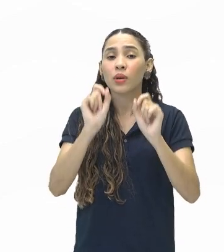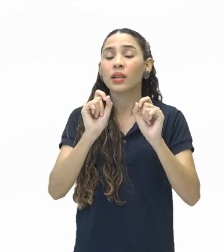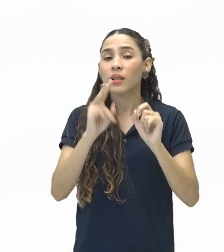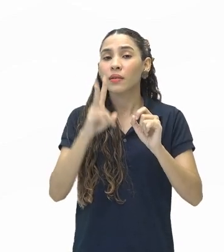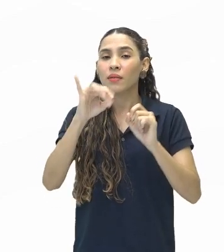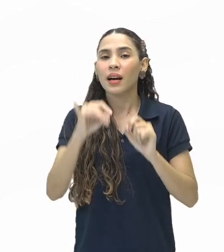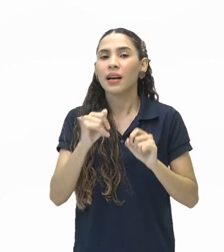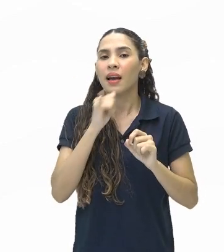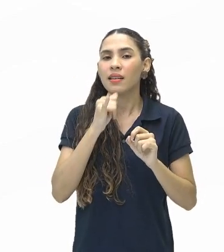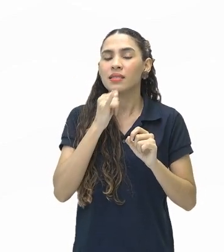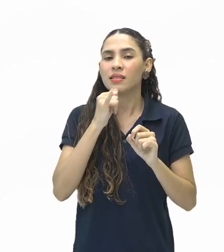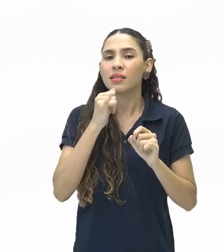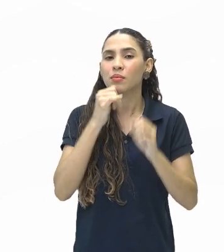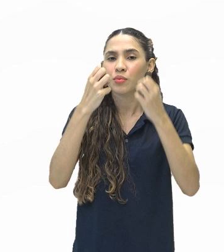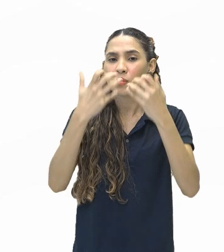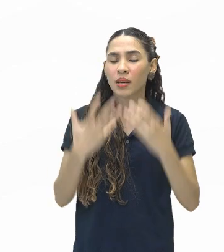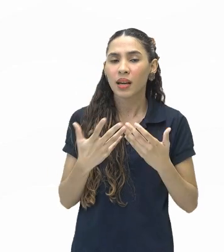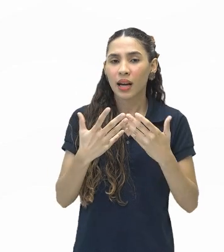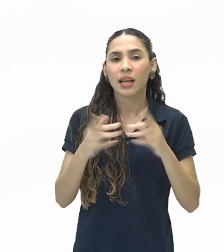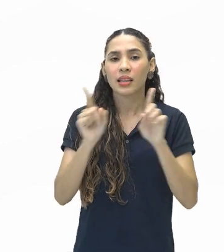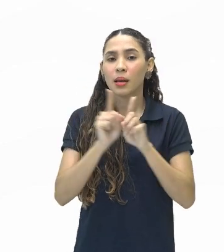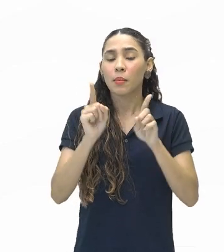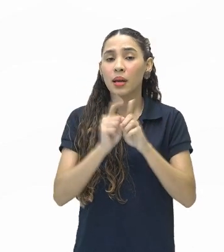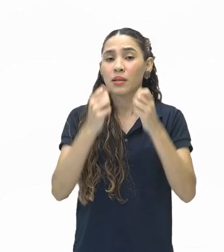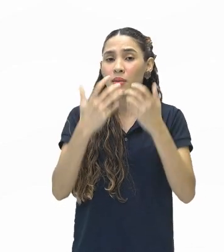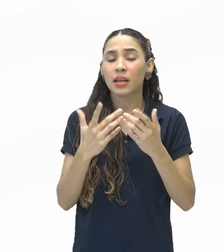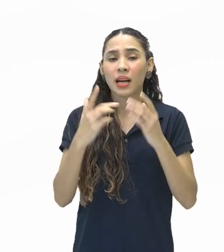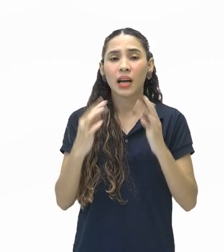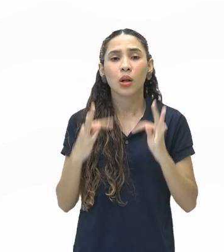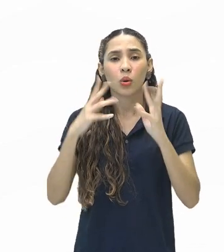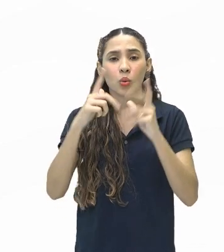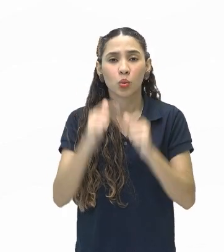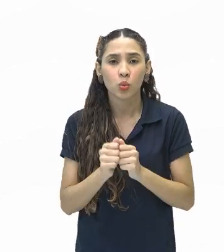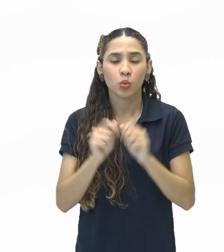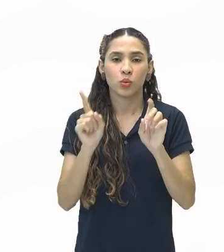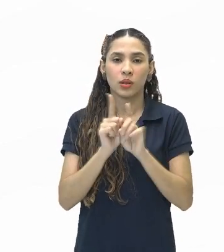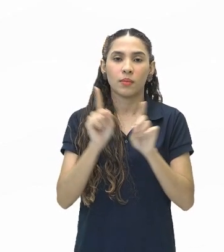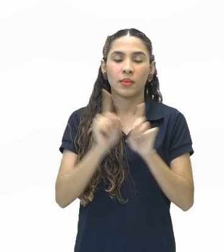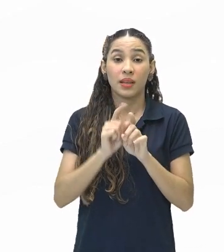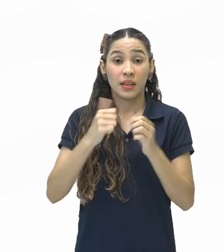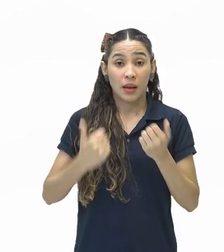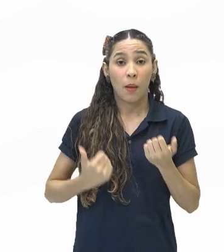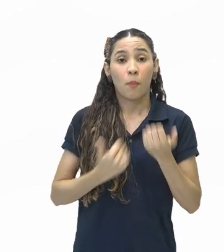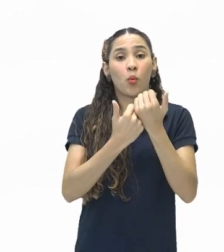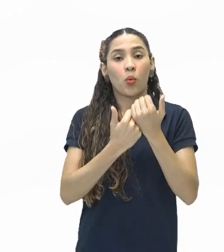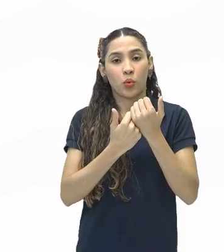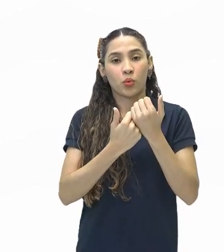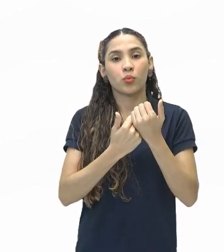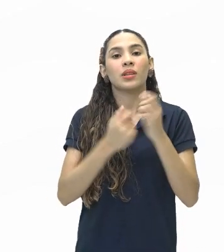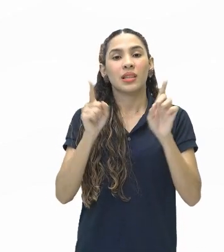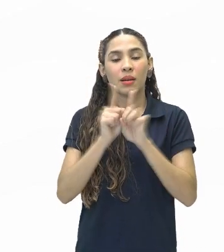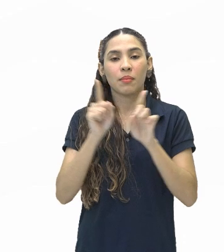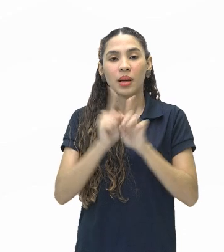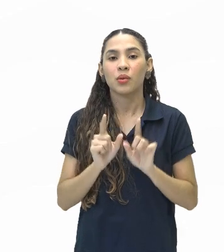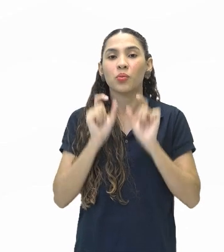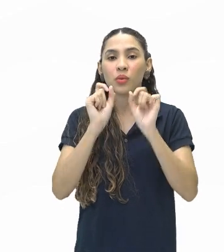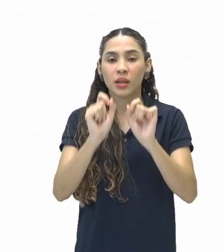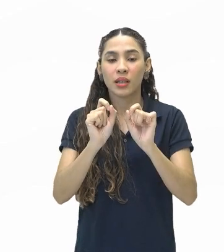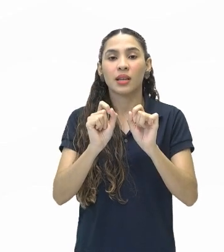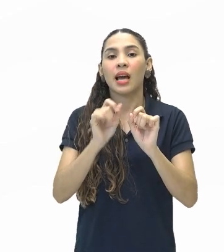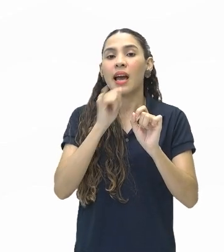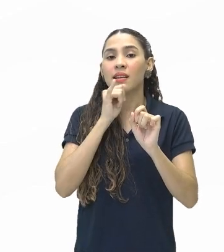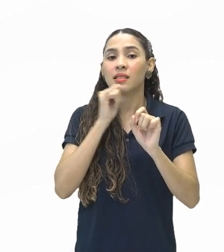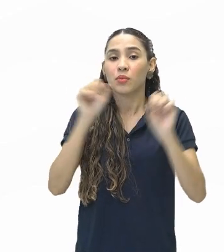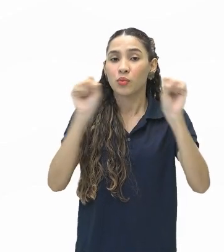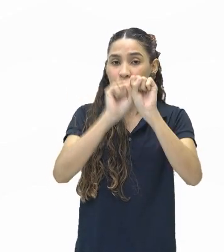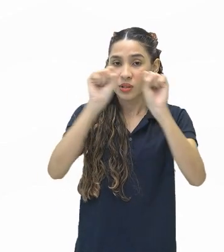vai, então, falar sobre tudo isso. Ela vai reforçar, né, que no